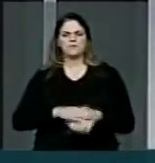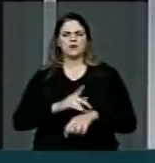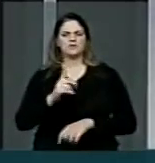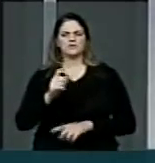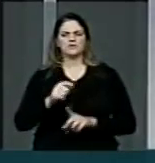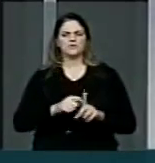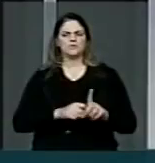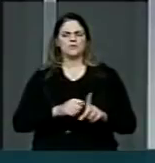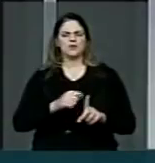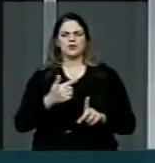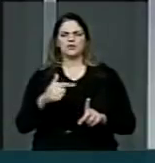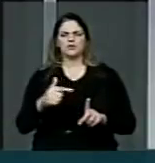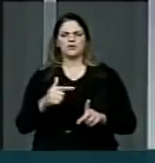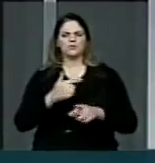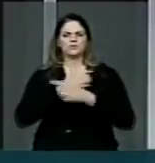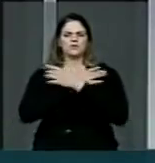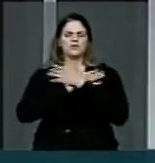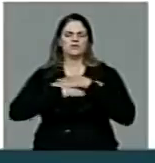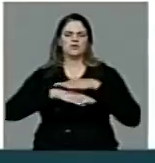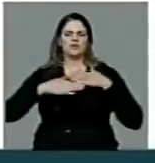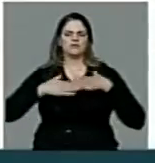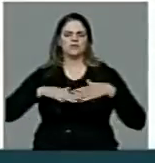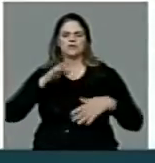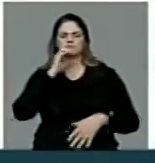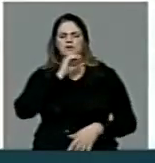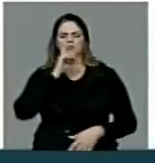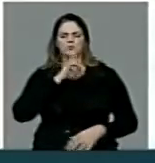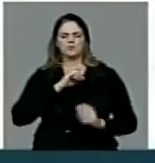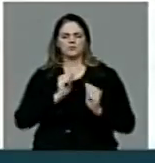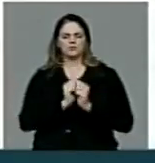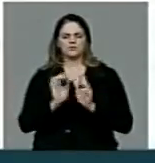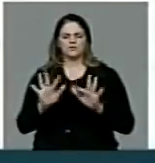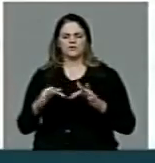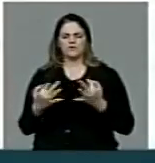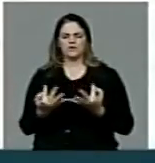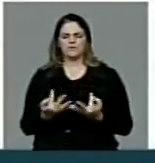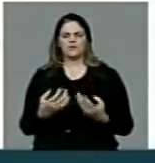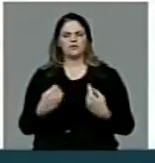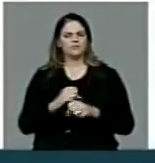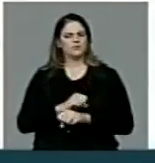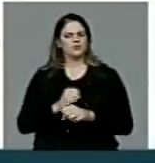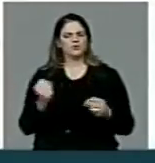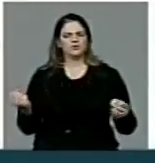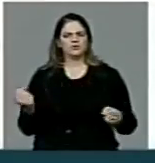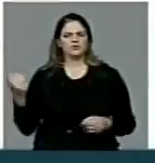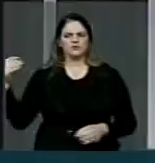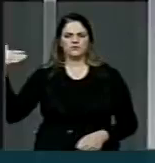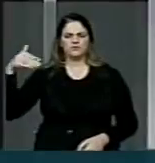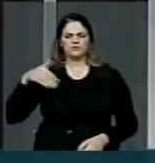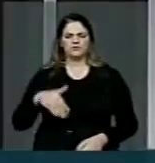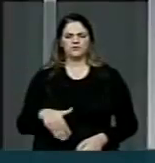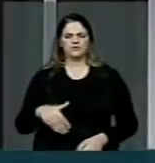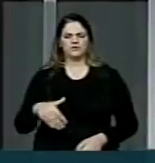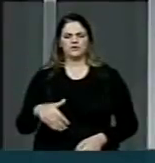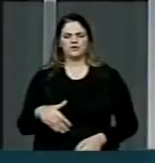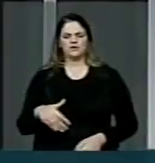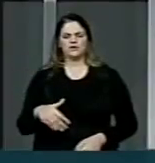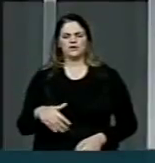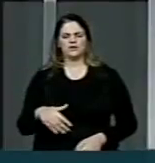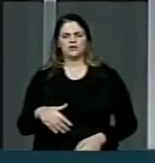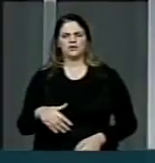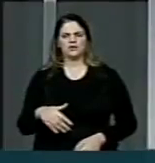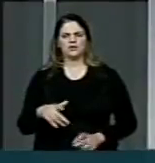passa um final de semana com a sua família. Isso é desumano. Tem que estar aqui, como diz o ditado, com olho na missa, com olho no